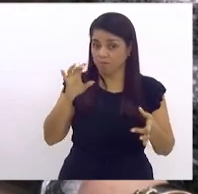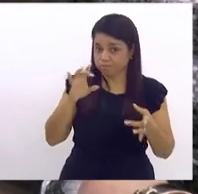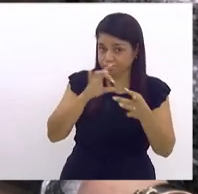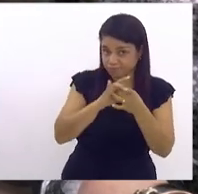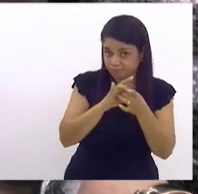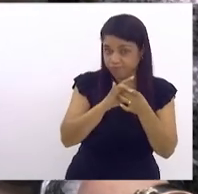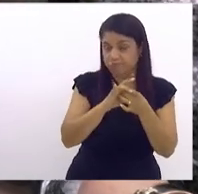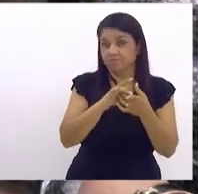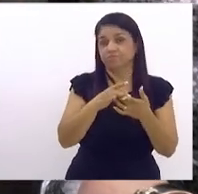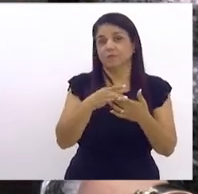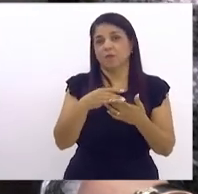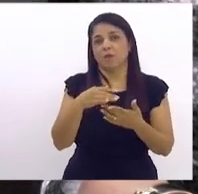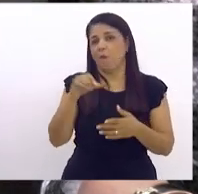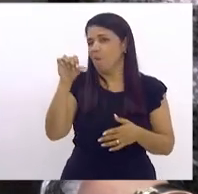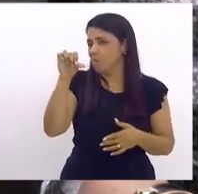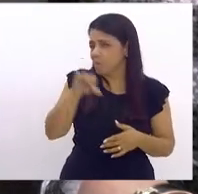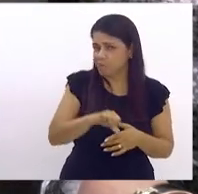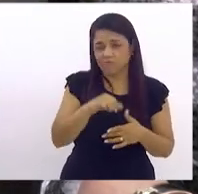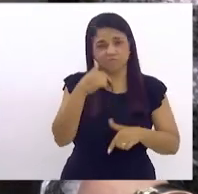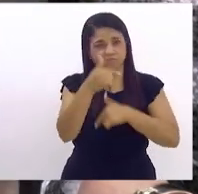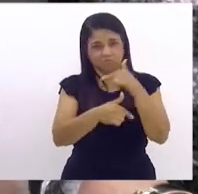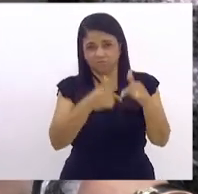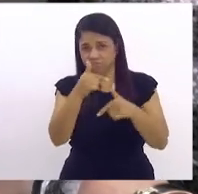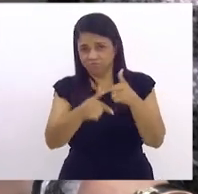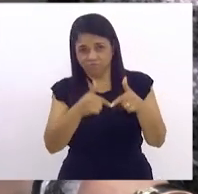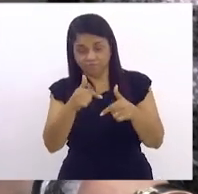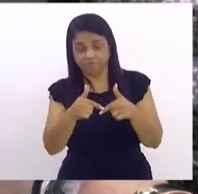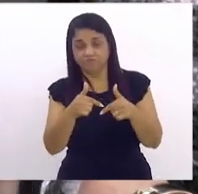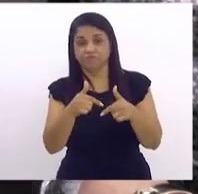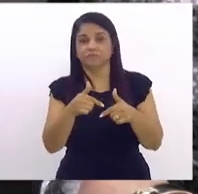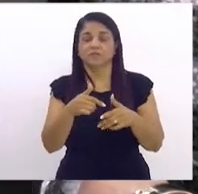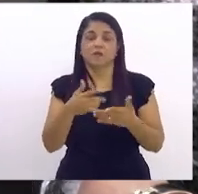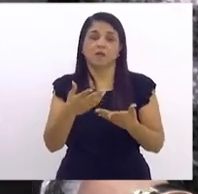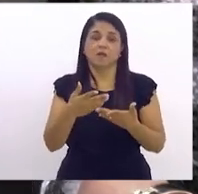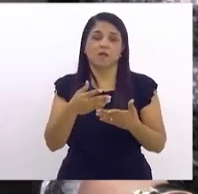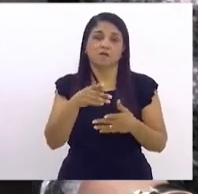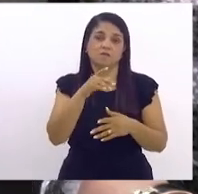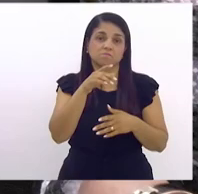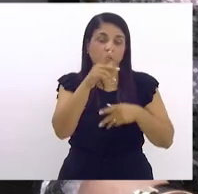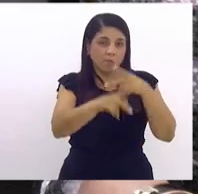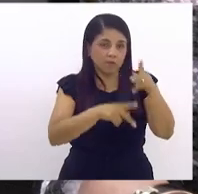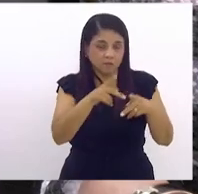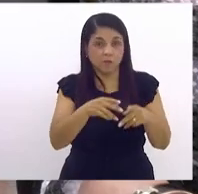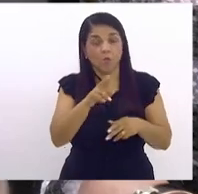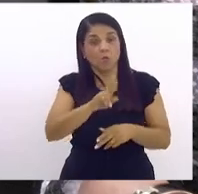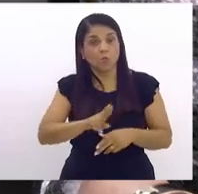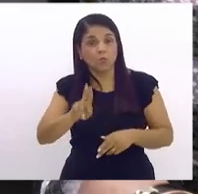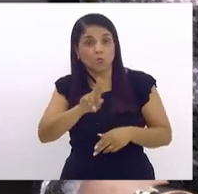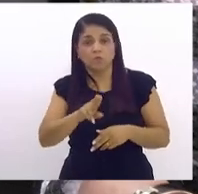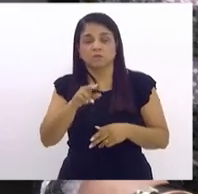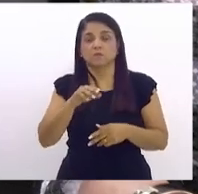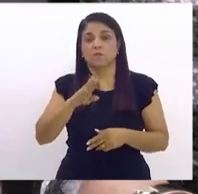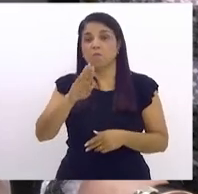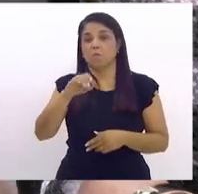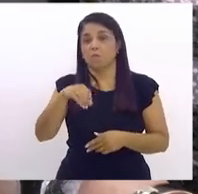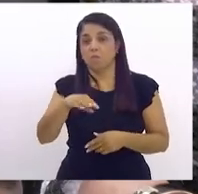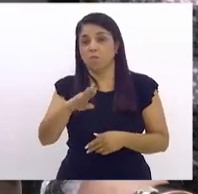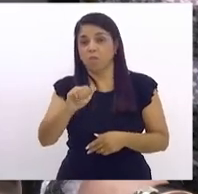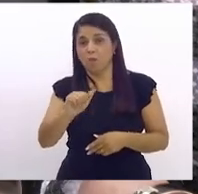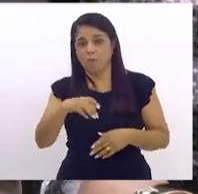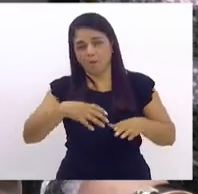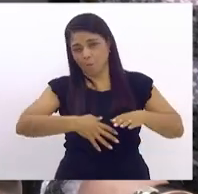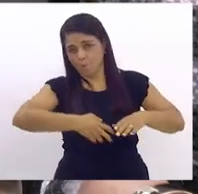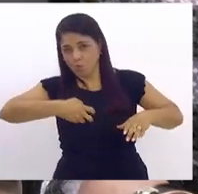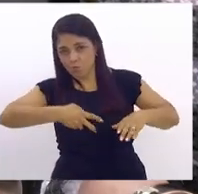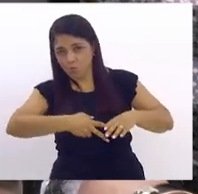serviço de água que a pessoa necessariamente utiliza a bomba. Então, não tem muito o que abordar para além do que o próprio projeto em si. Eu acho que a